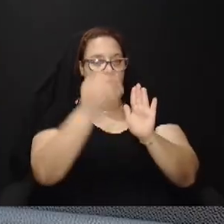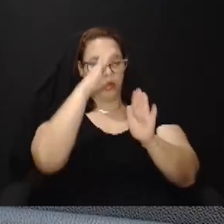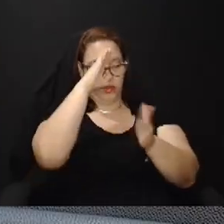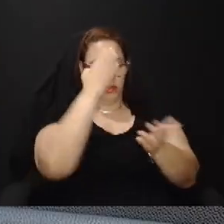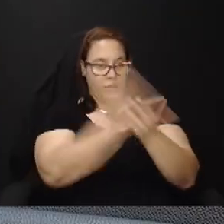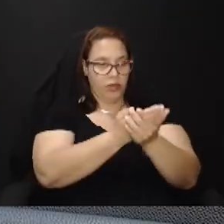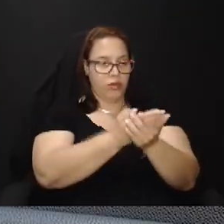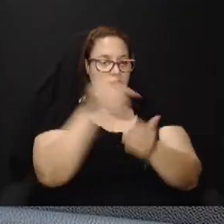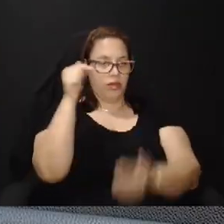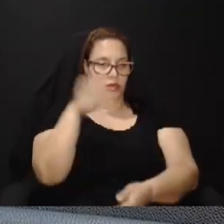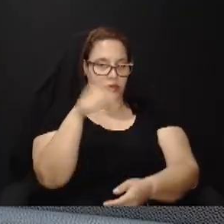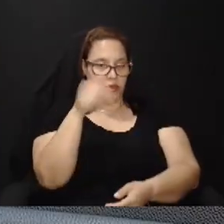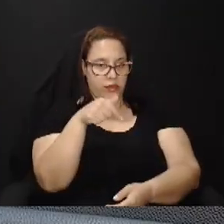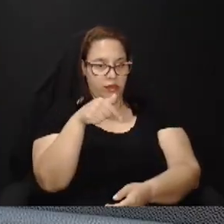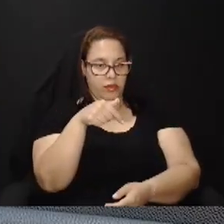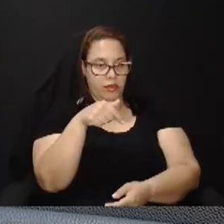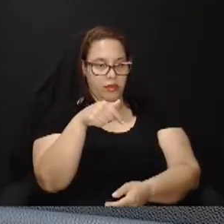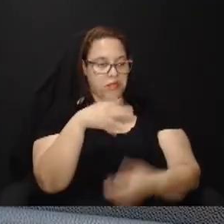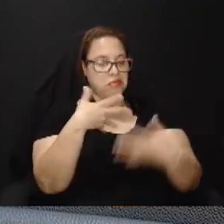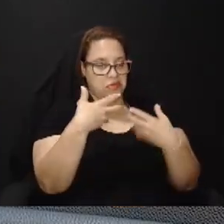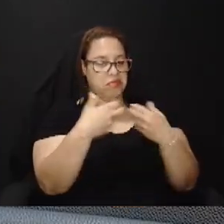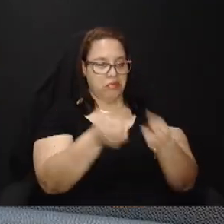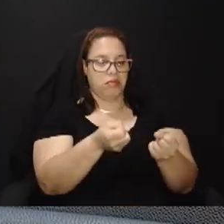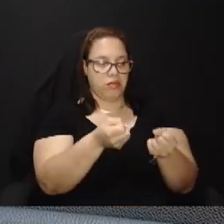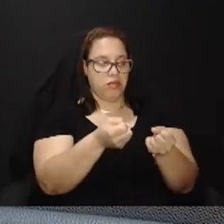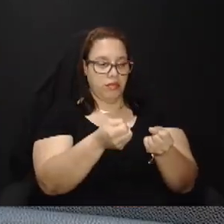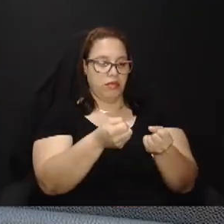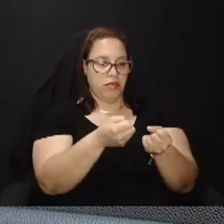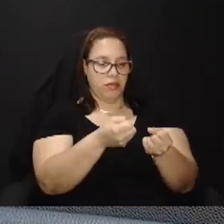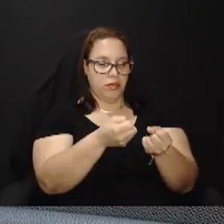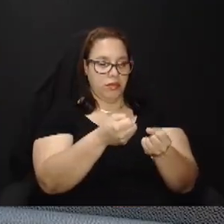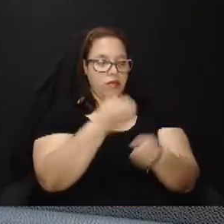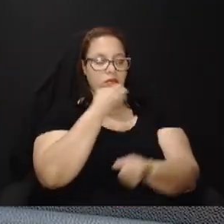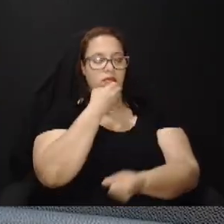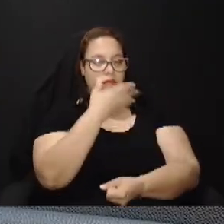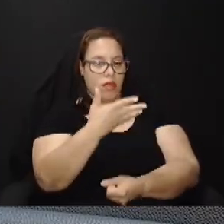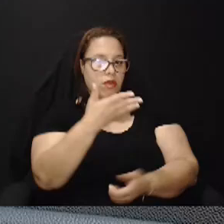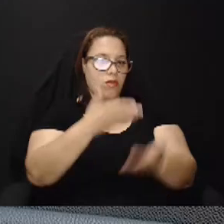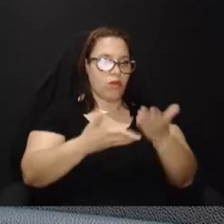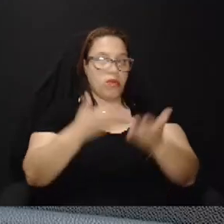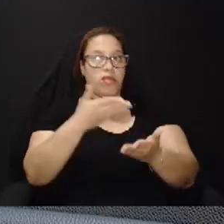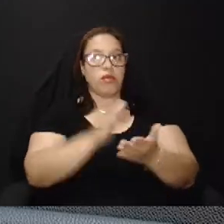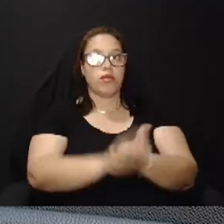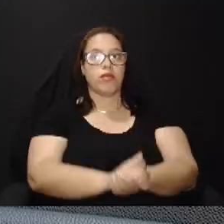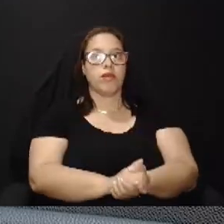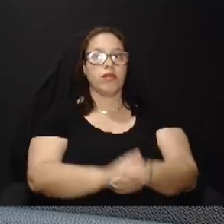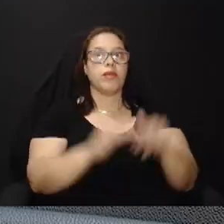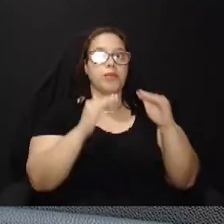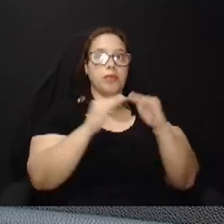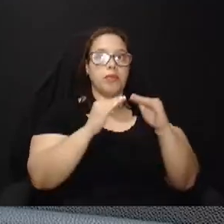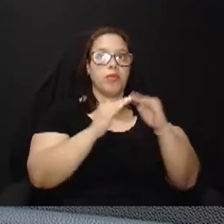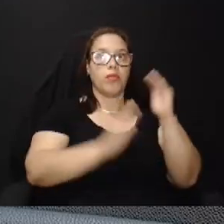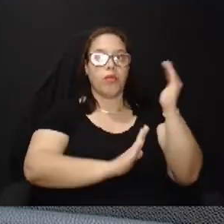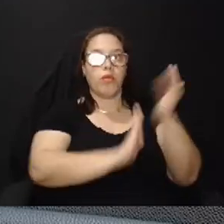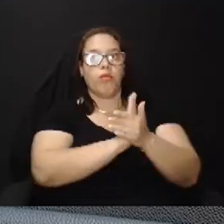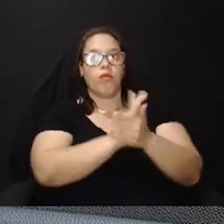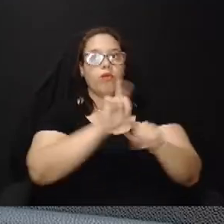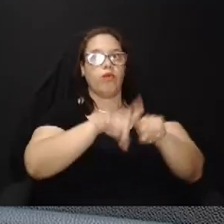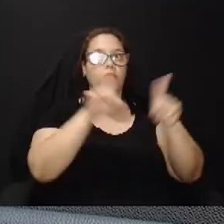né, competente, né, e muito dinâmica que tenho certeza que será aprovado, mas talvez a gente tenha